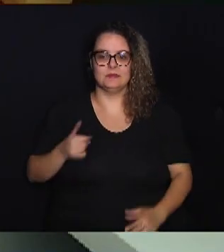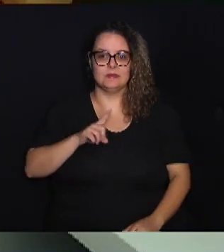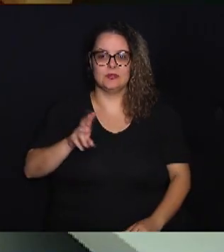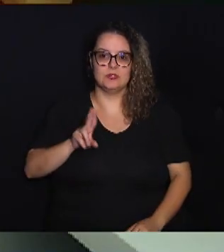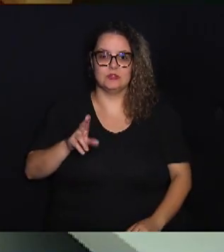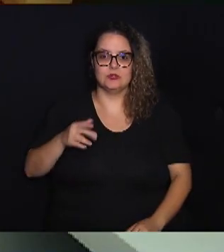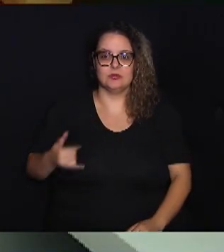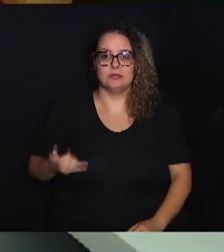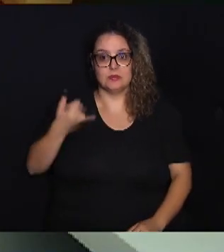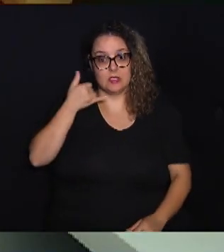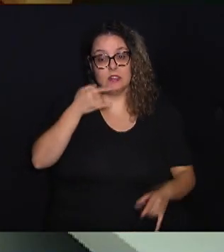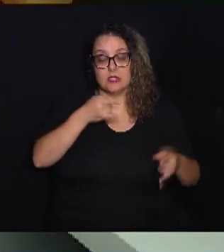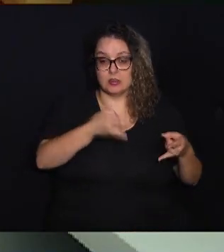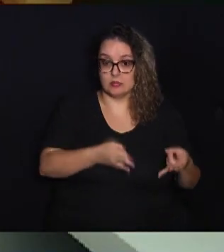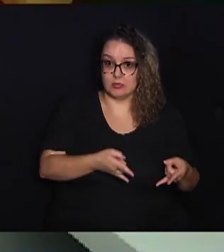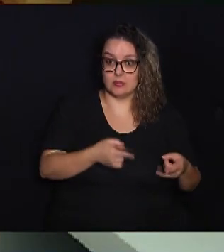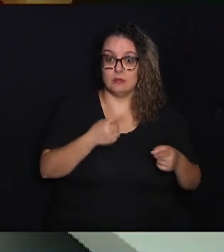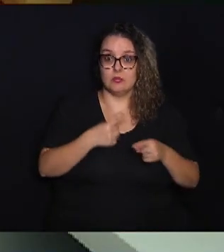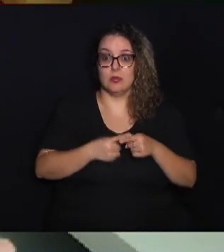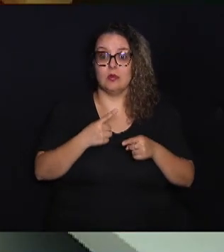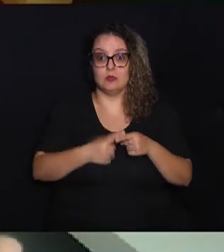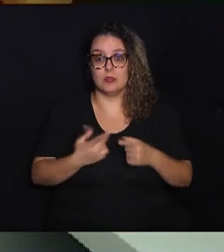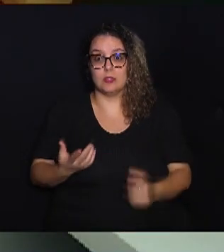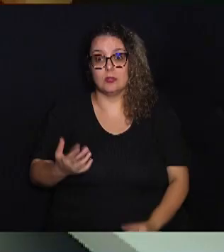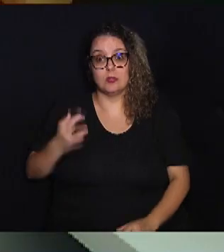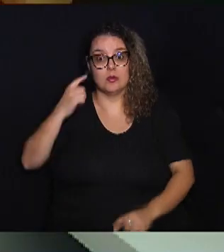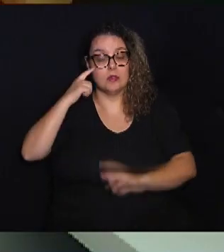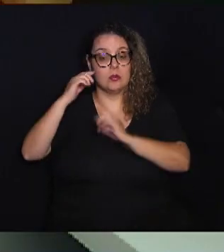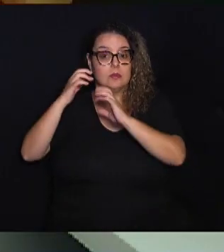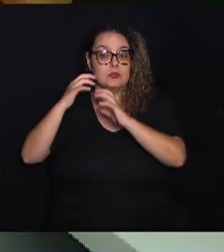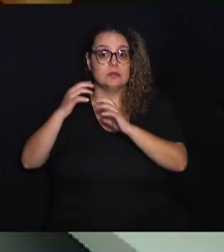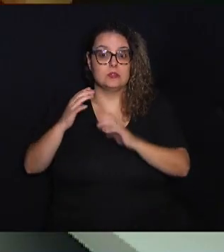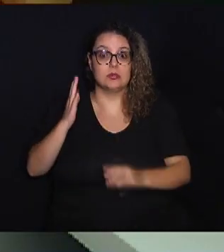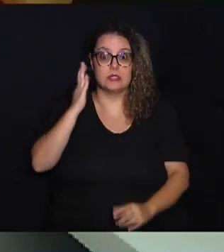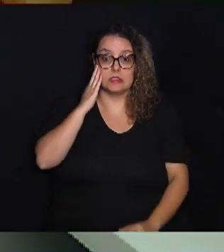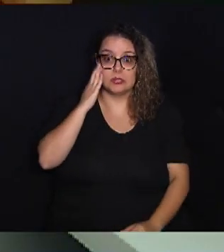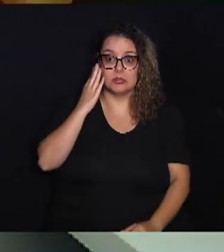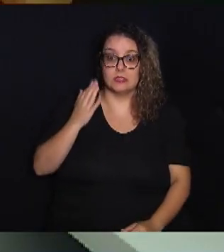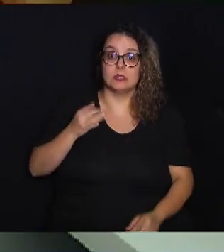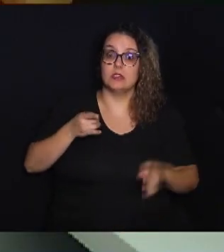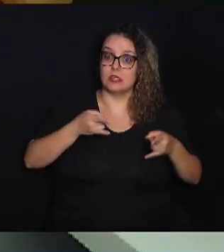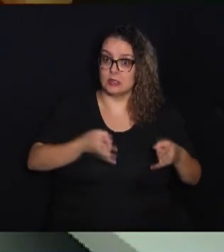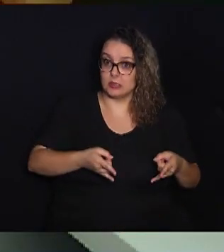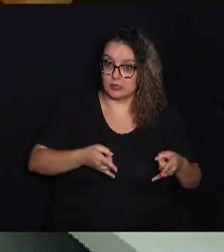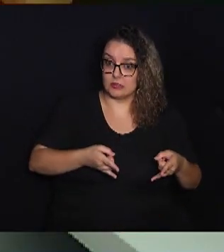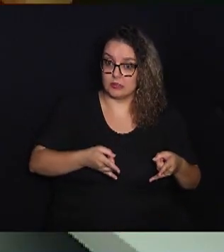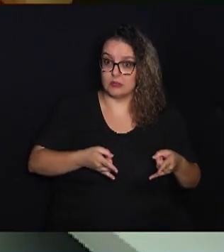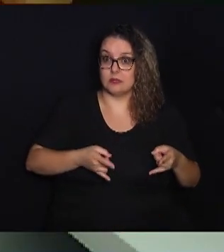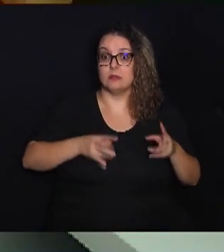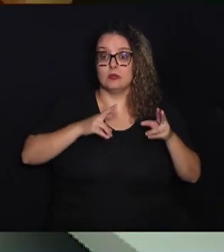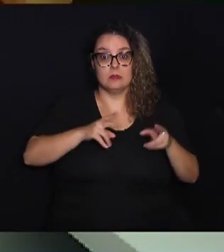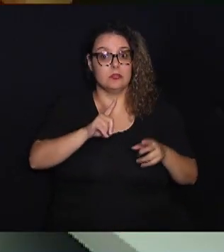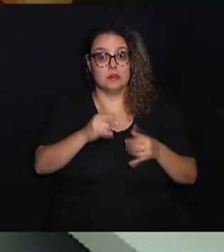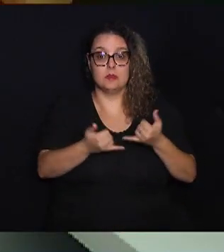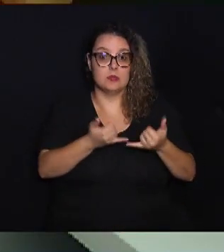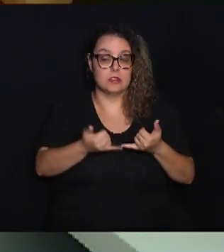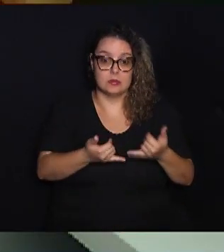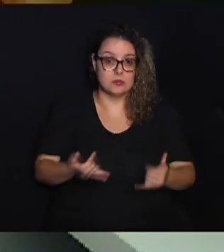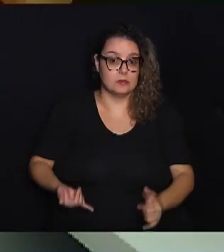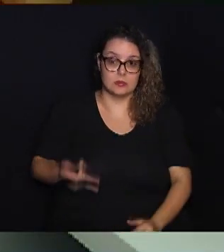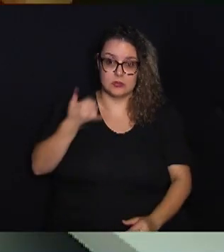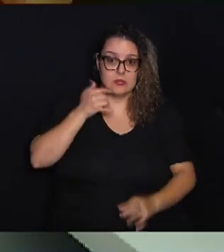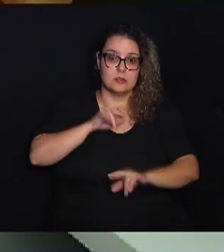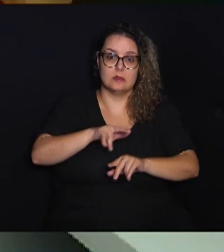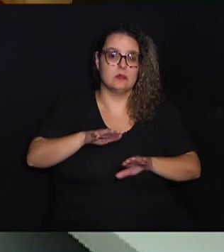na cama, porque a gente tem que, o cérebro tem que entender que a cama é para dormir, não para ficar brincando com o celular, né? Então, tem uma série